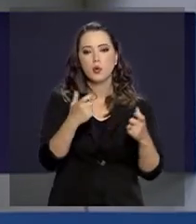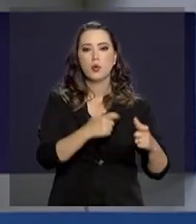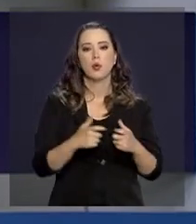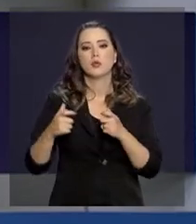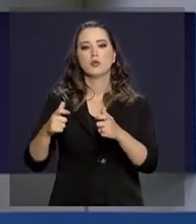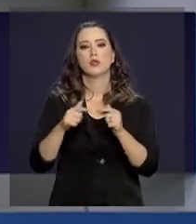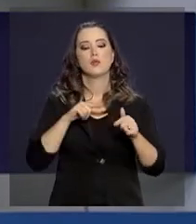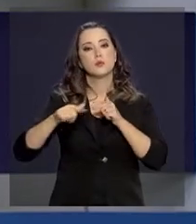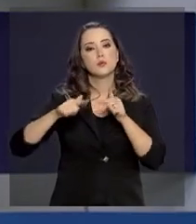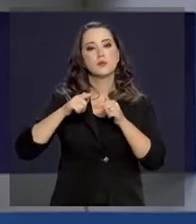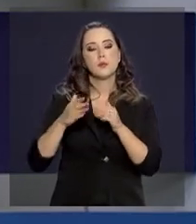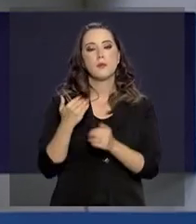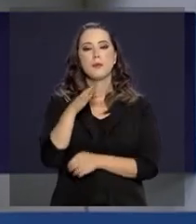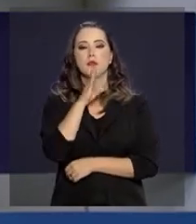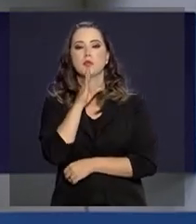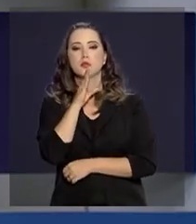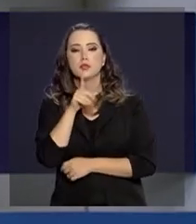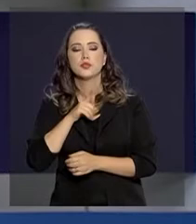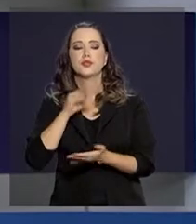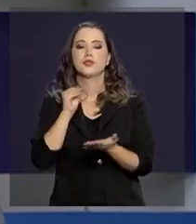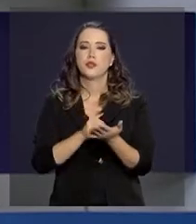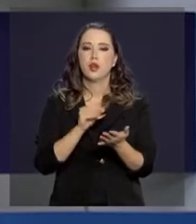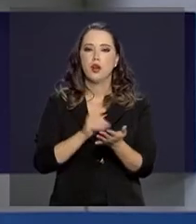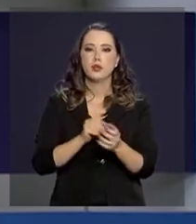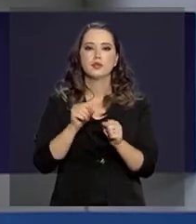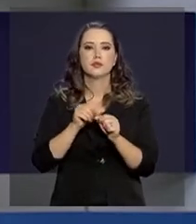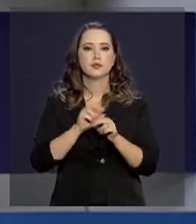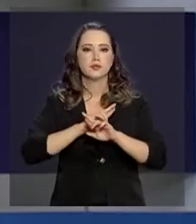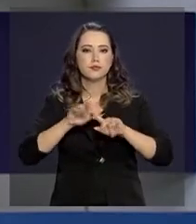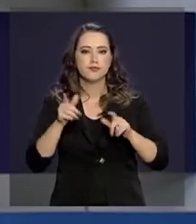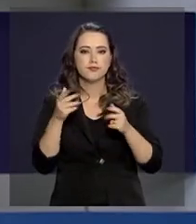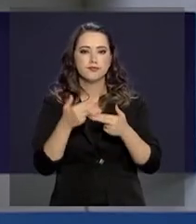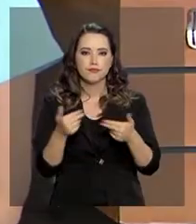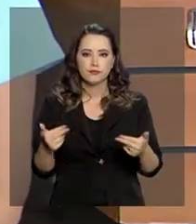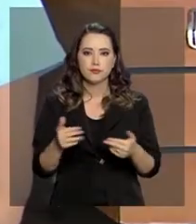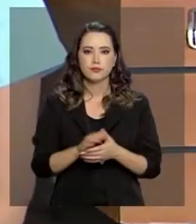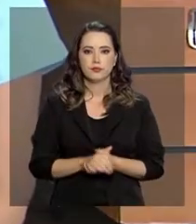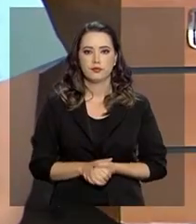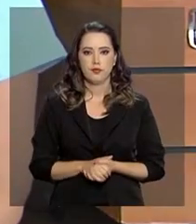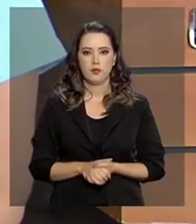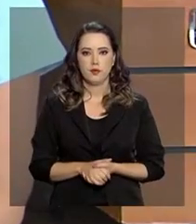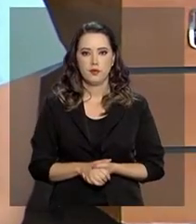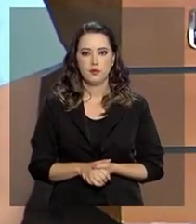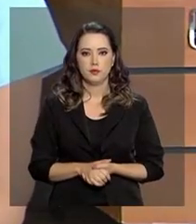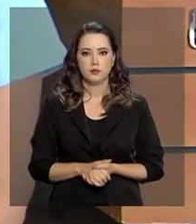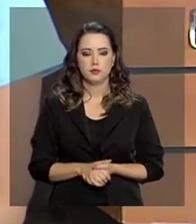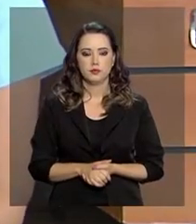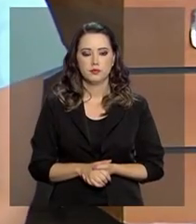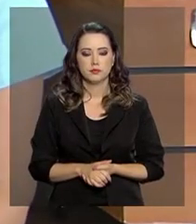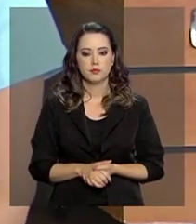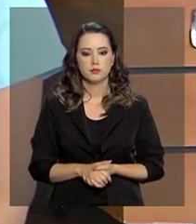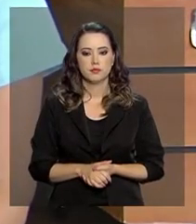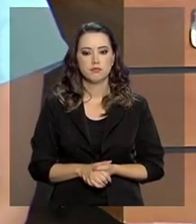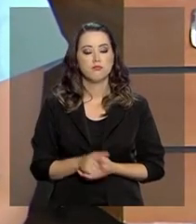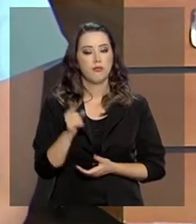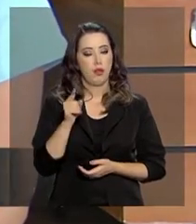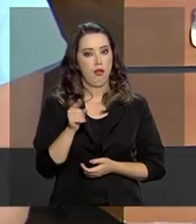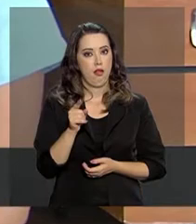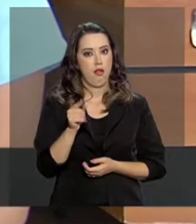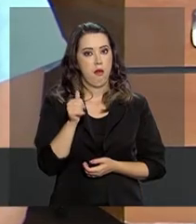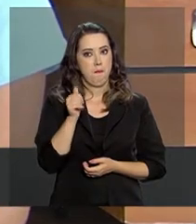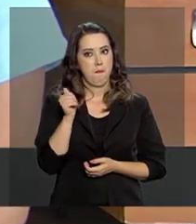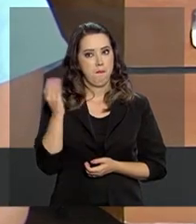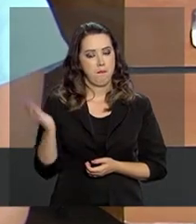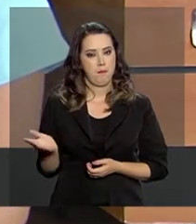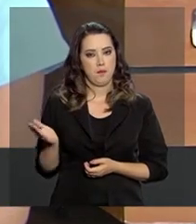de negócios mas reconhece que ainda há muito o que fazer a empresária naturalizada brasileira